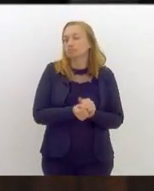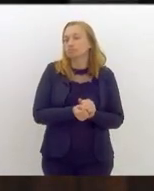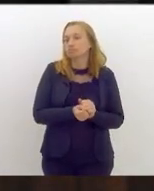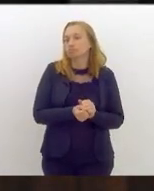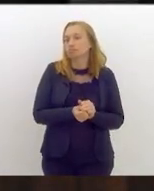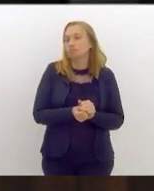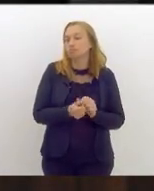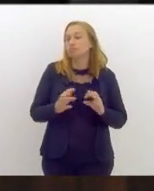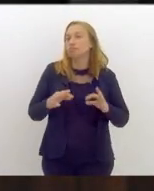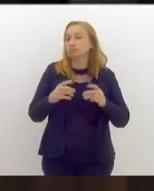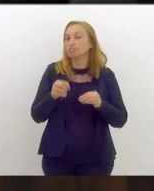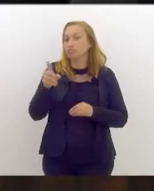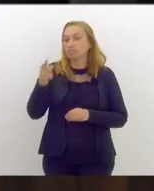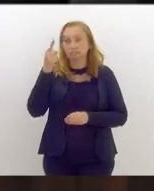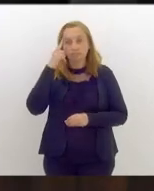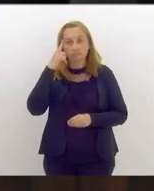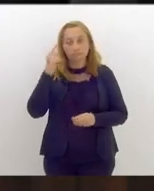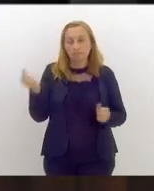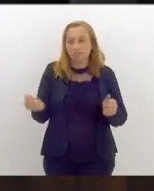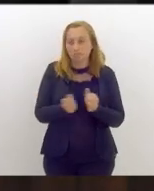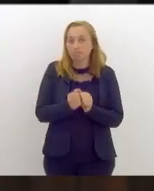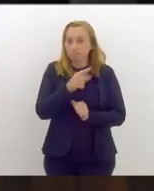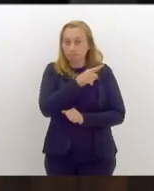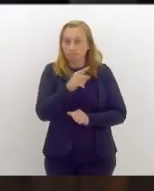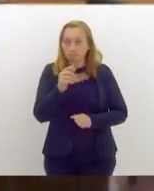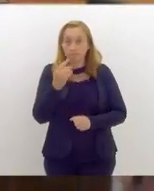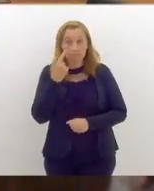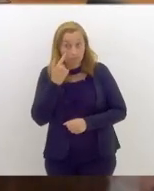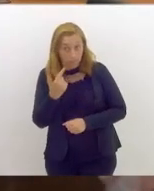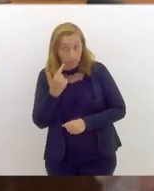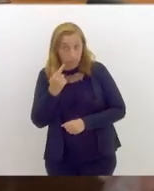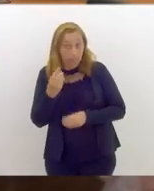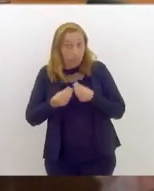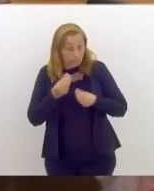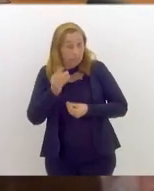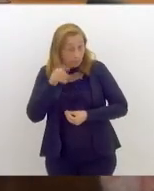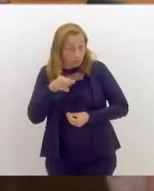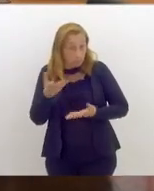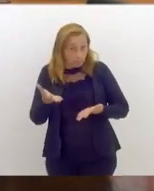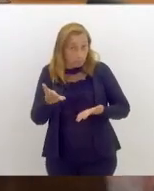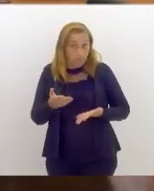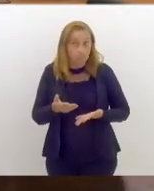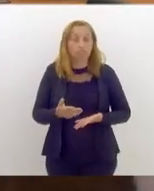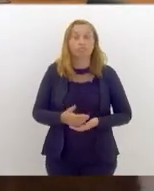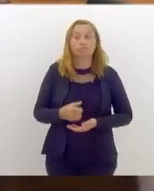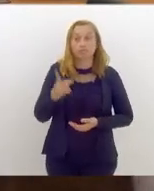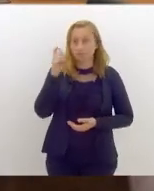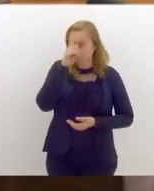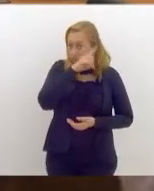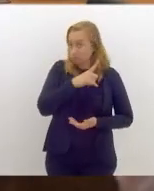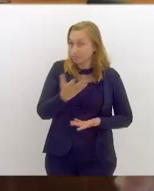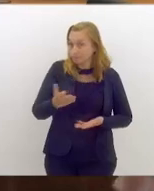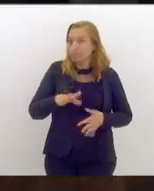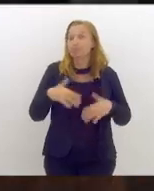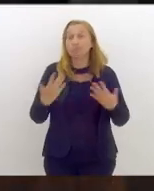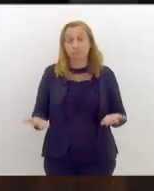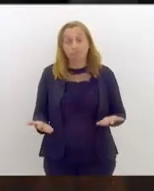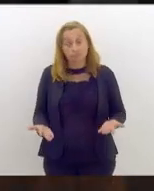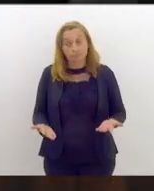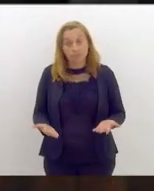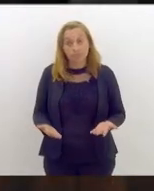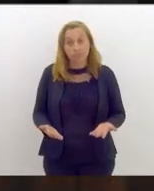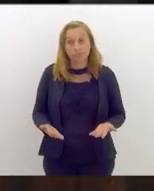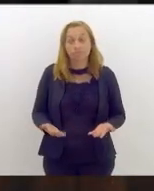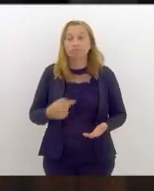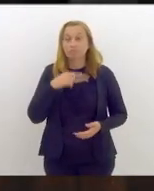tudo que você pensou no seu nesse Viu como é o negócio é tremendo então isso